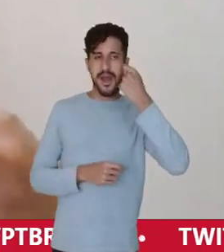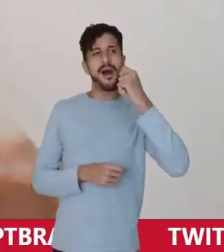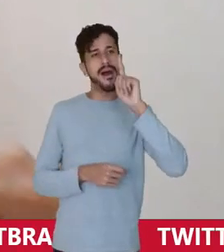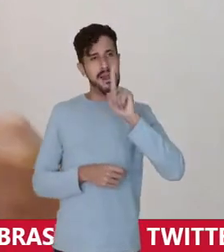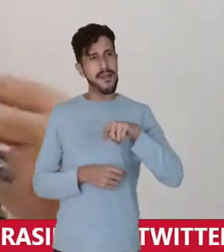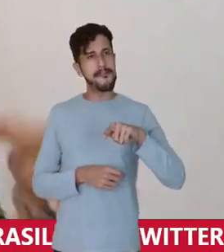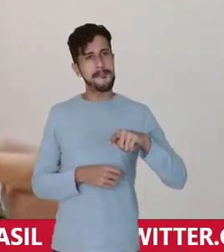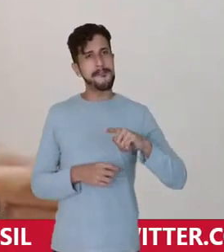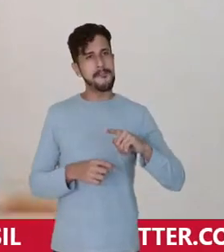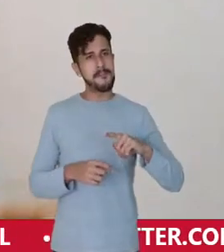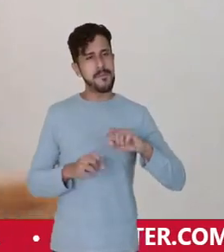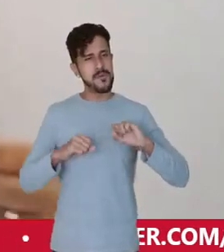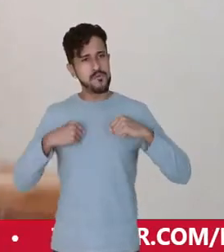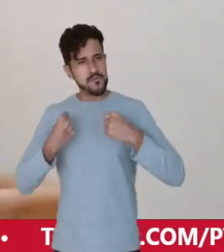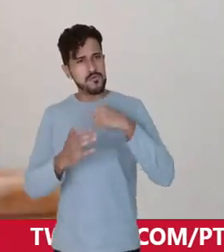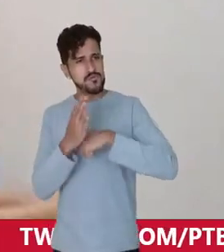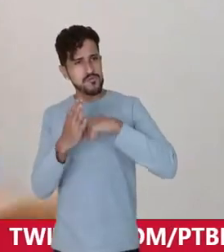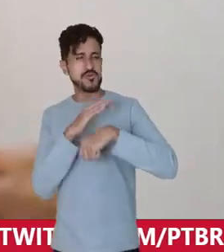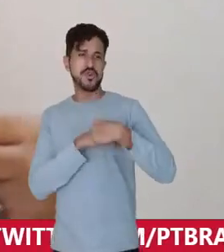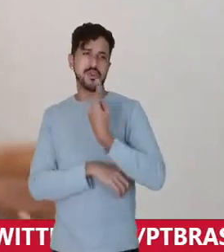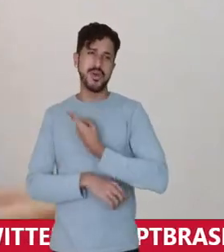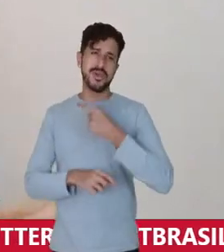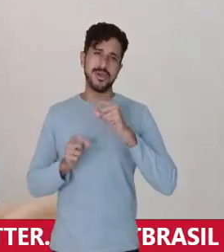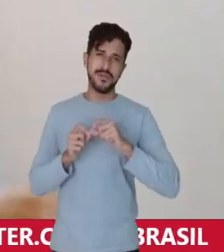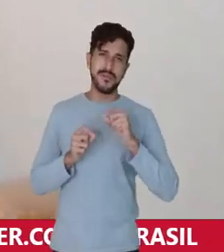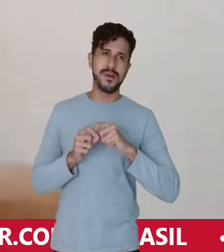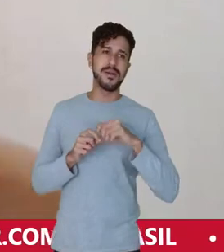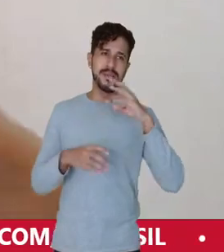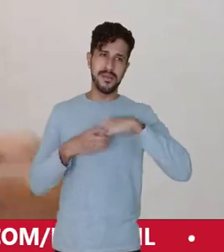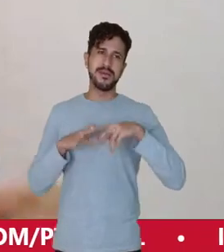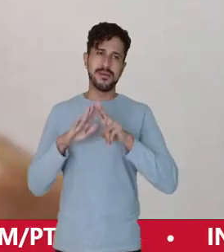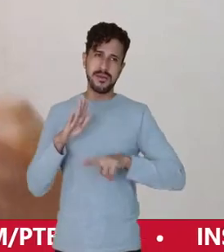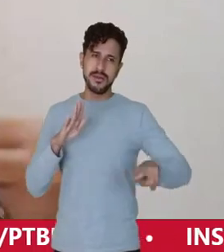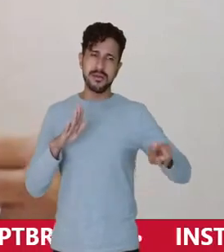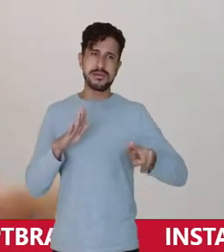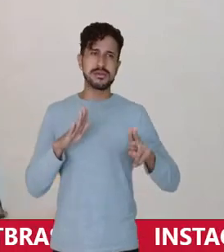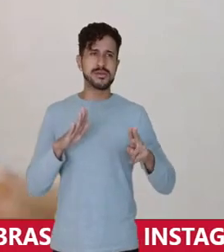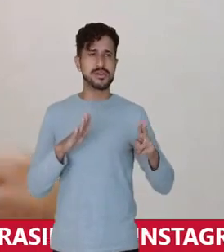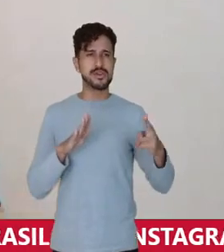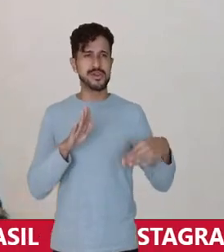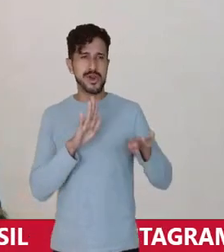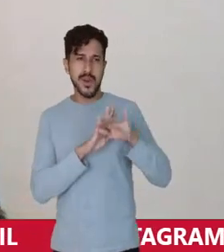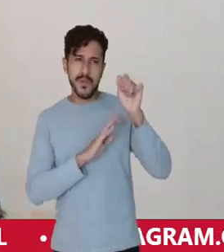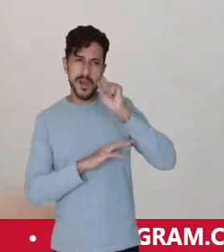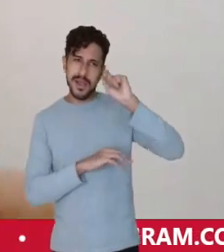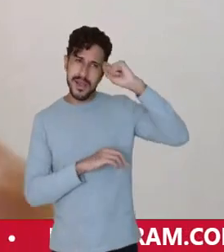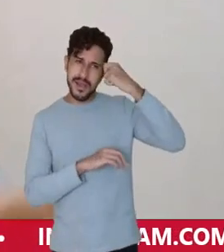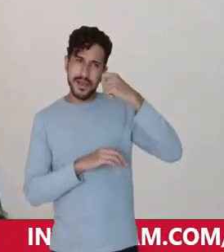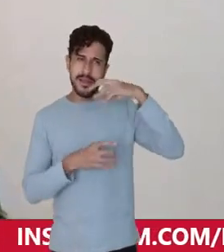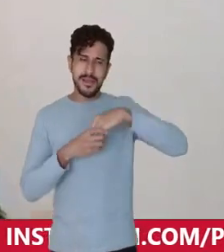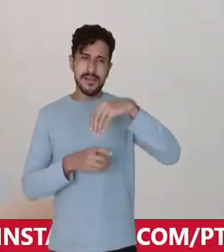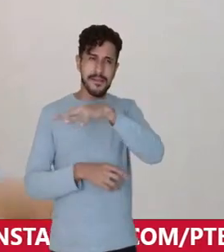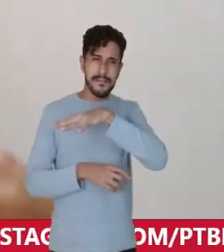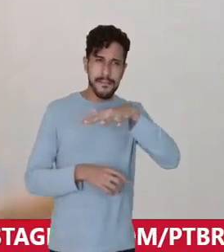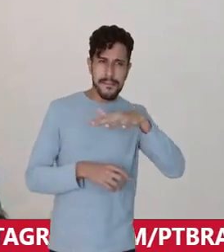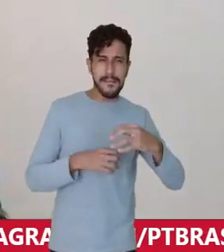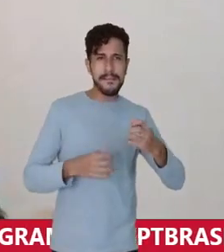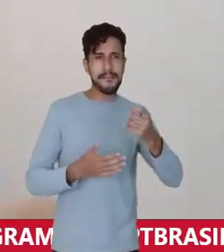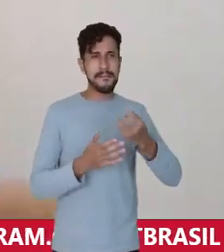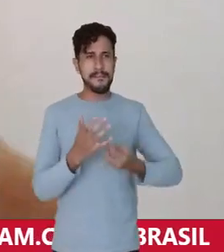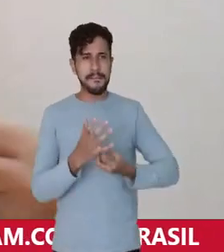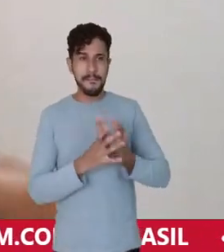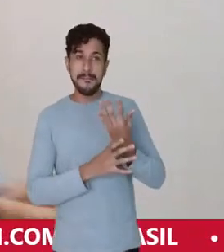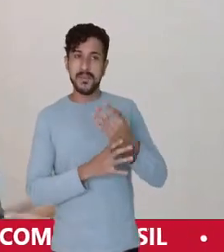um investimento que a gente vem fazendo hoje também na universidade. E a chegada de mulheres negras nesse espaço, na produção